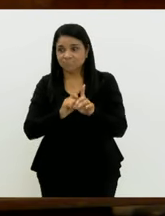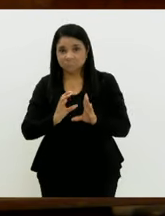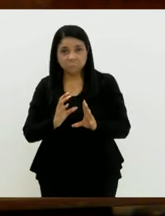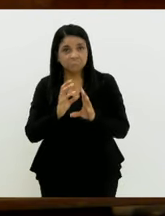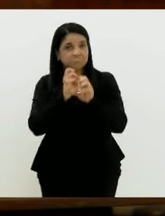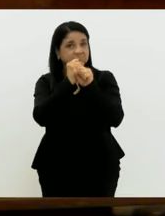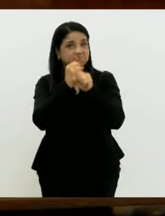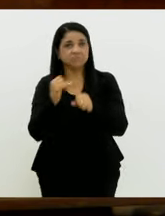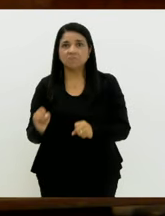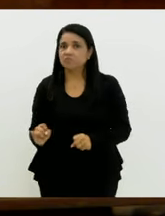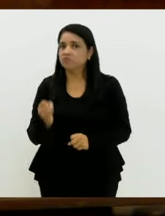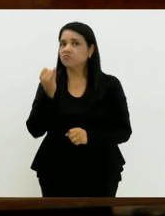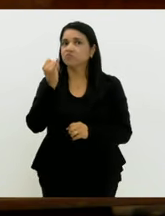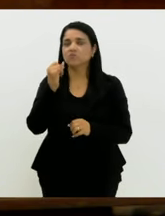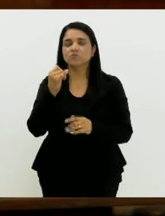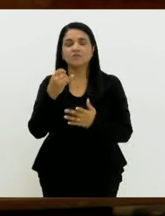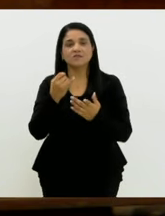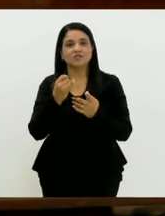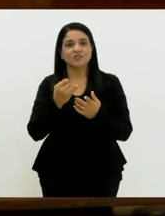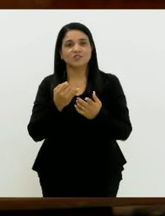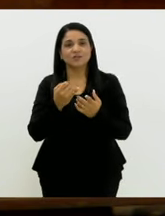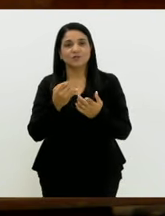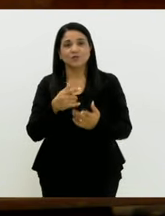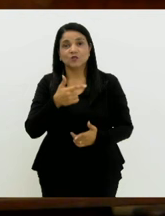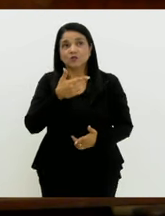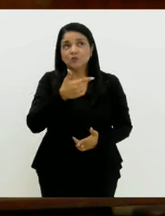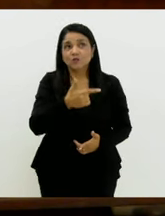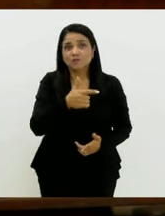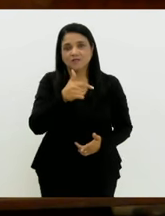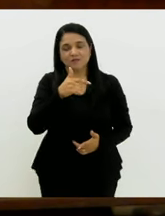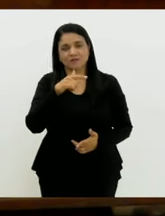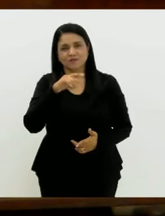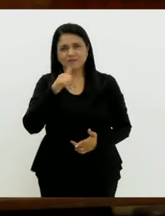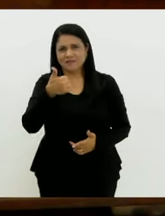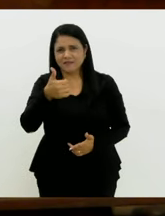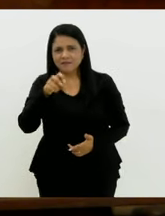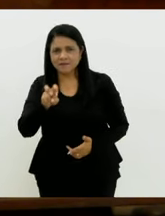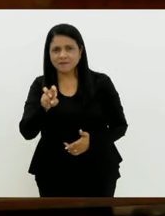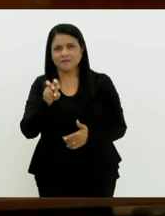meses de janeiro nos 215 anos da autarquia.